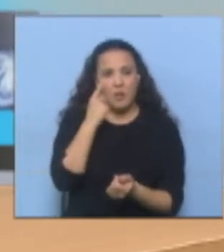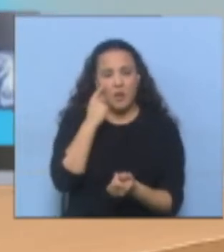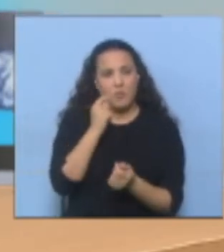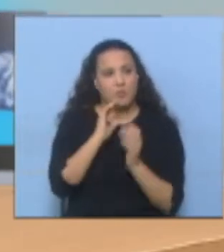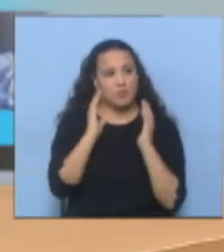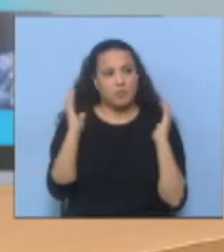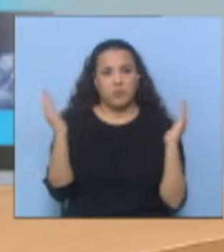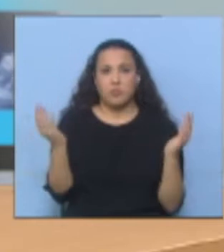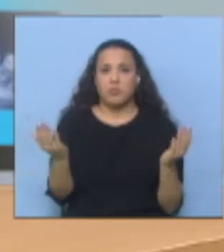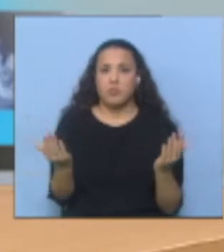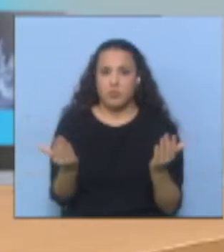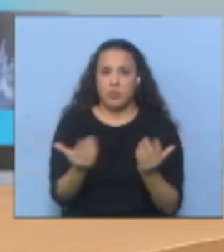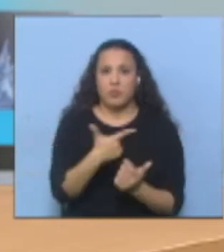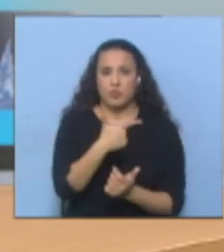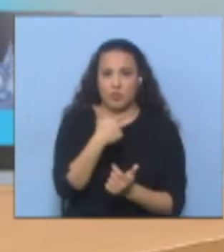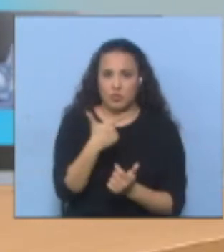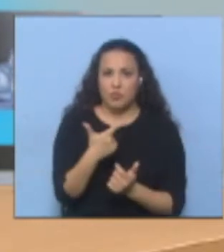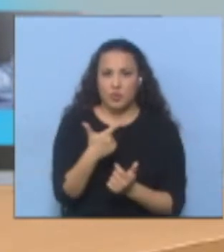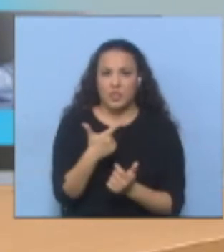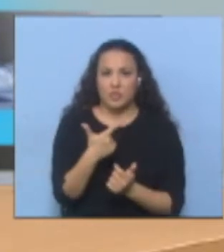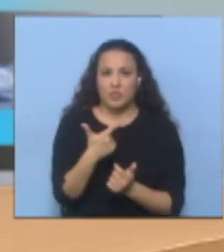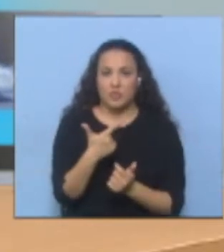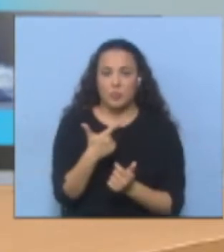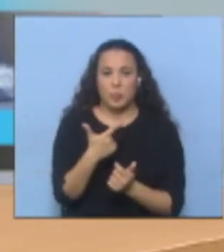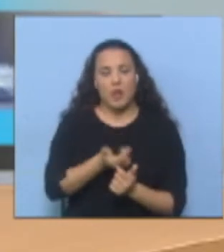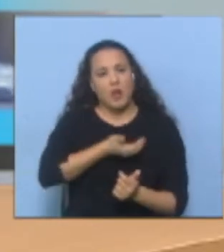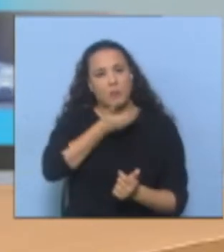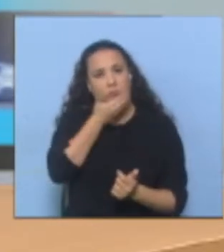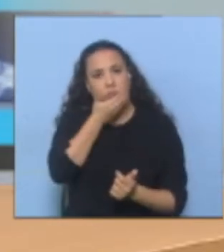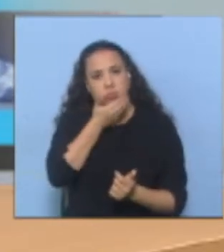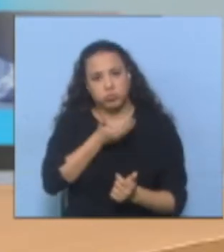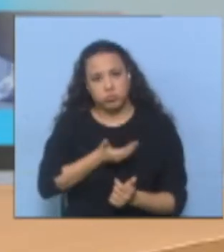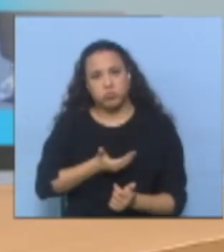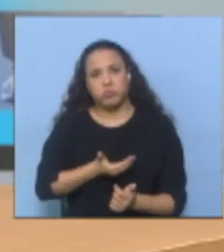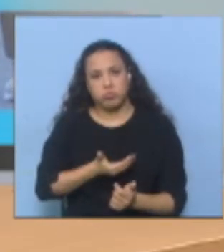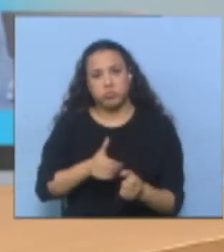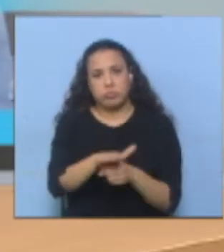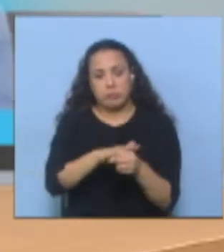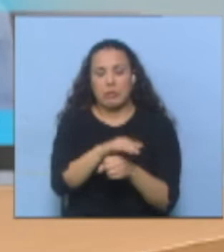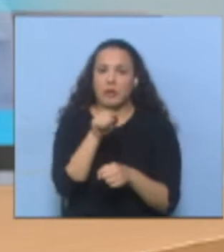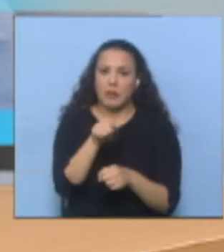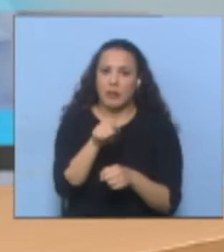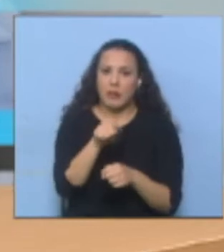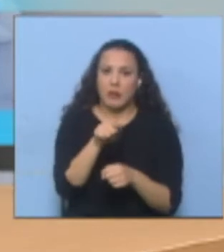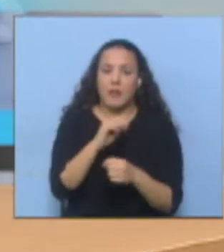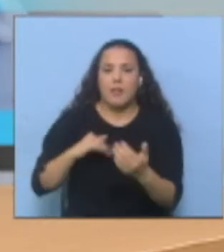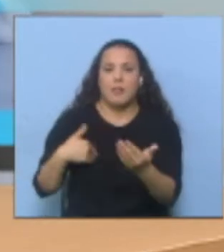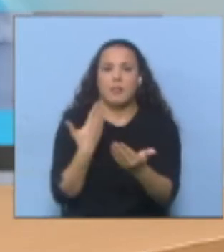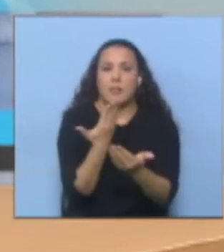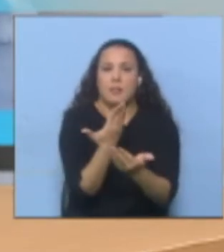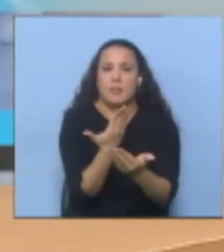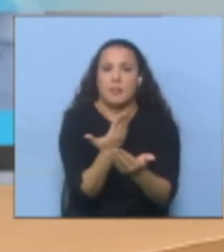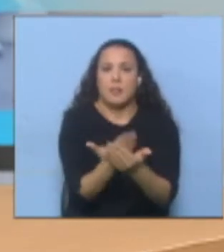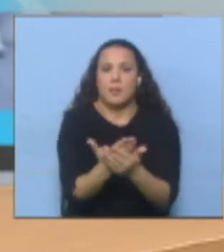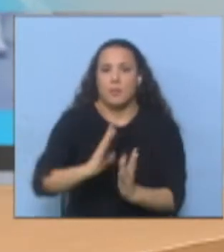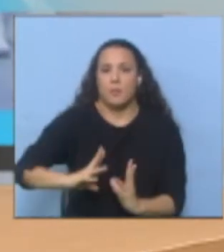temáticas do turismo e tinha uma grande experiência nessa área e propôs desenvolver no seio da